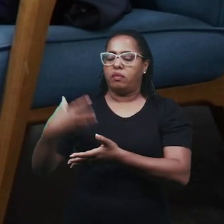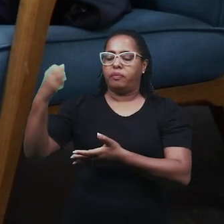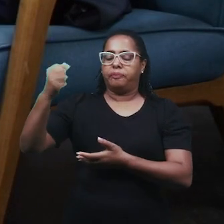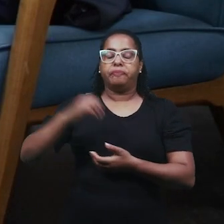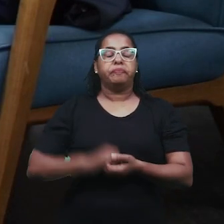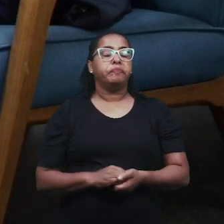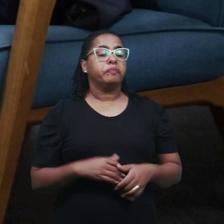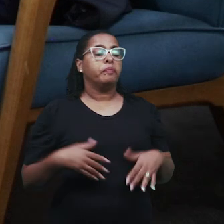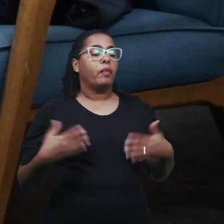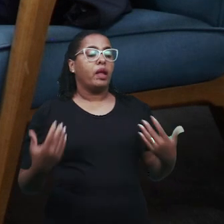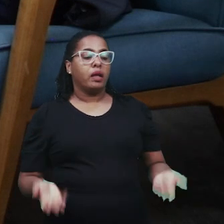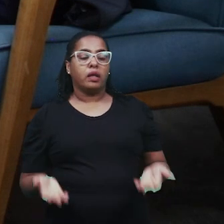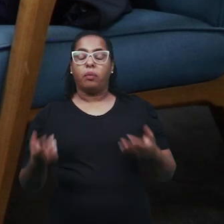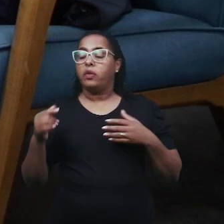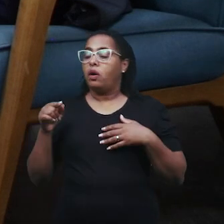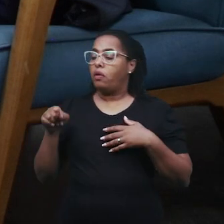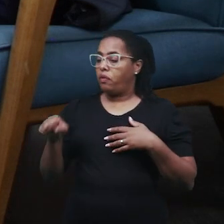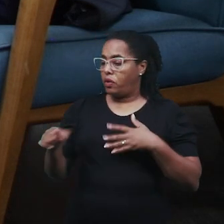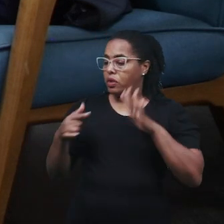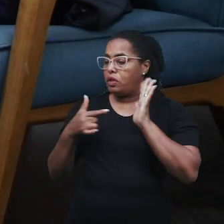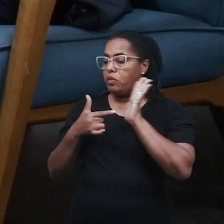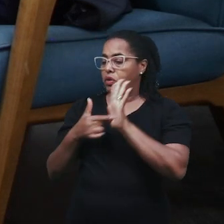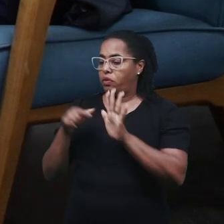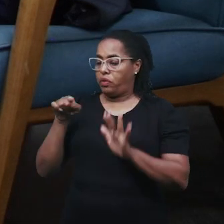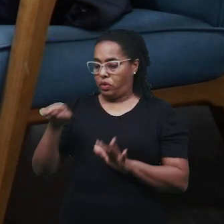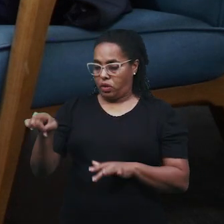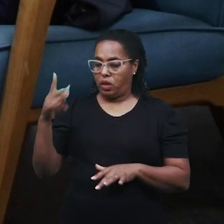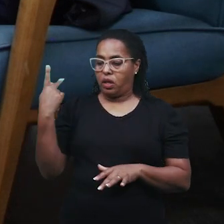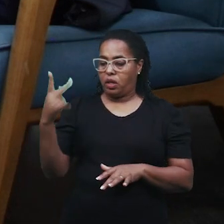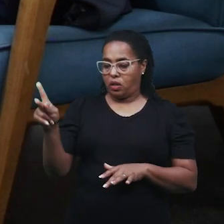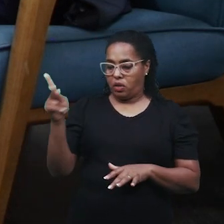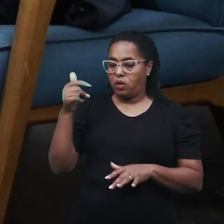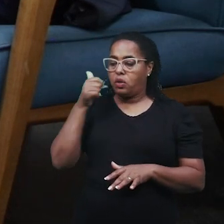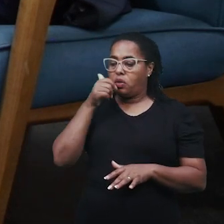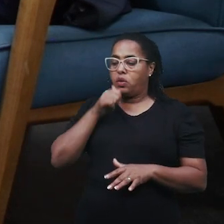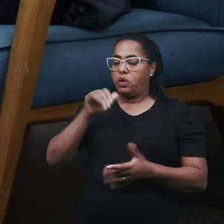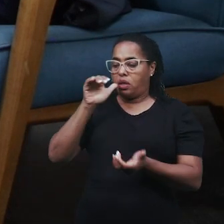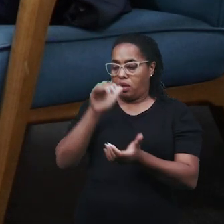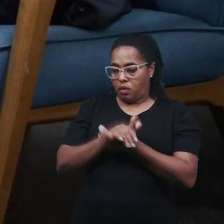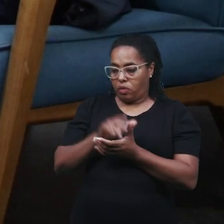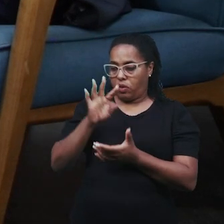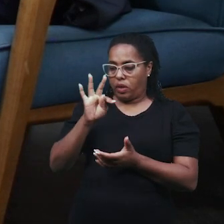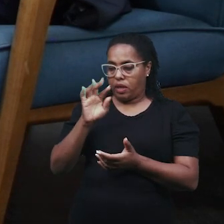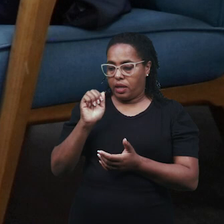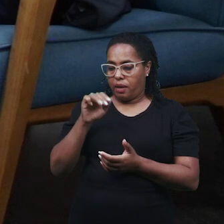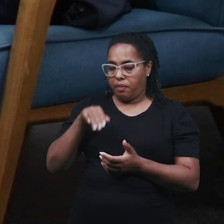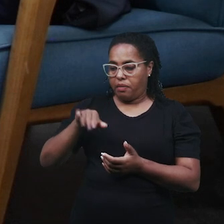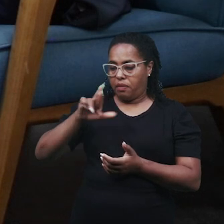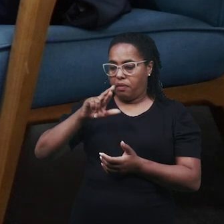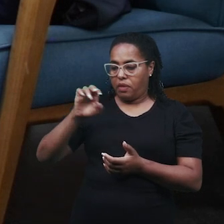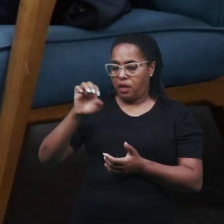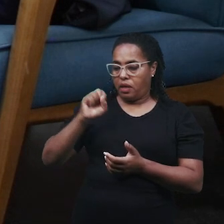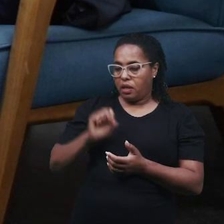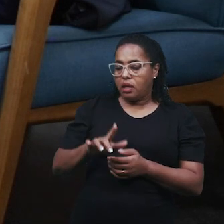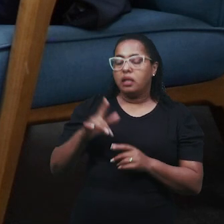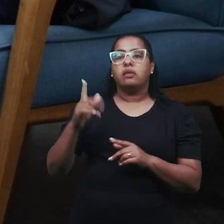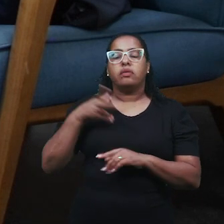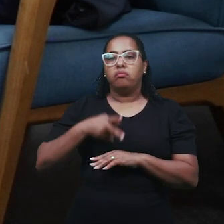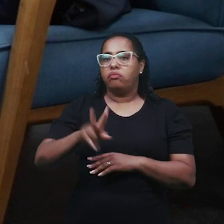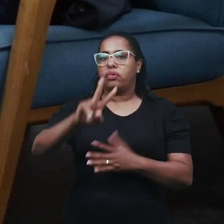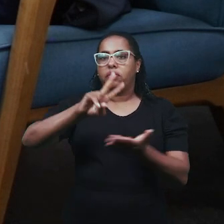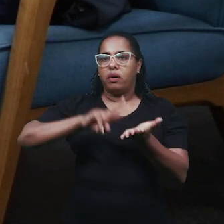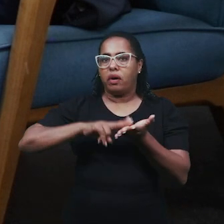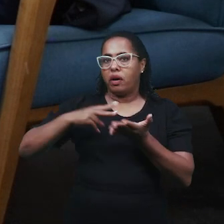a dizer, quer dizer, você e a Tamila, sua esposa, vocês fazem continuamente esse trabalho de